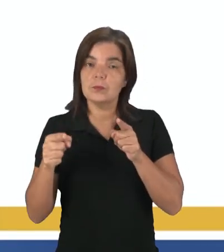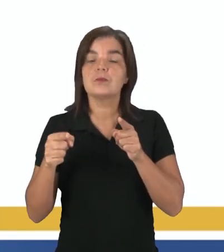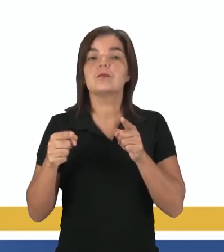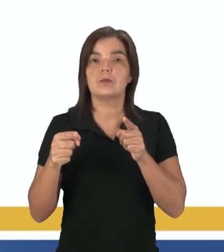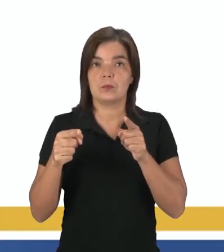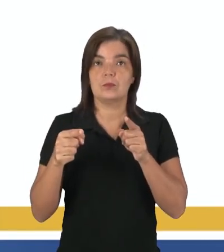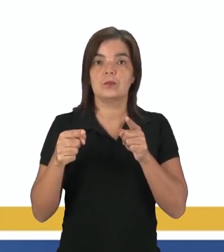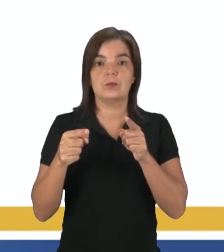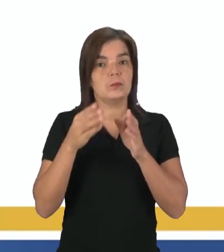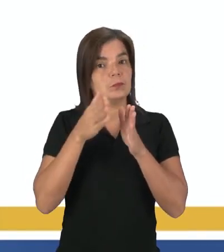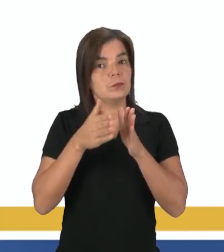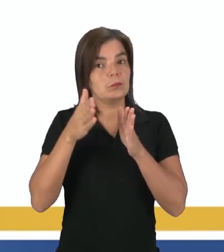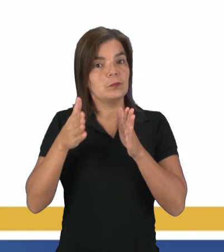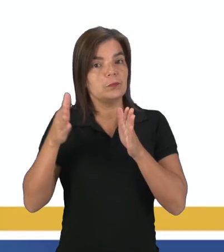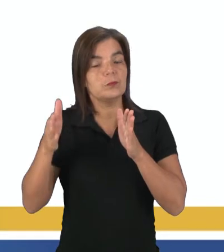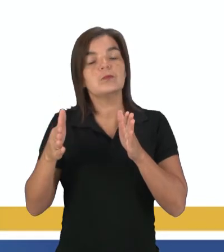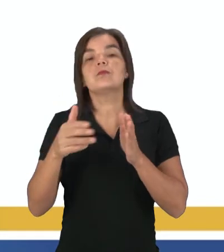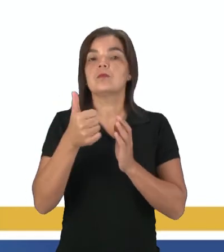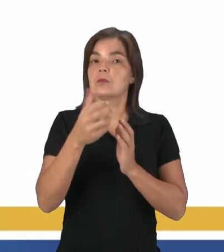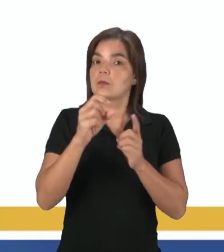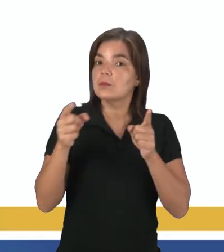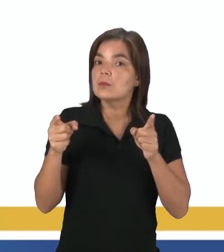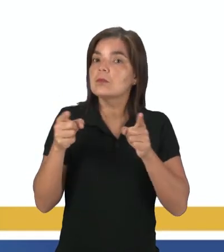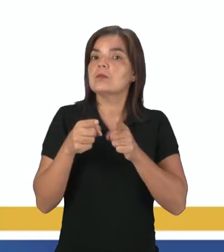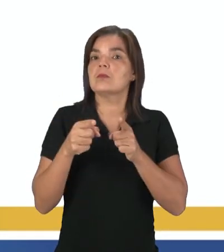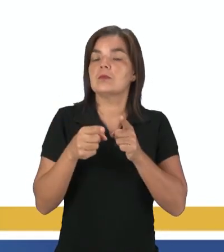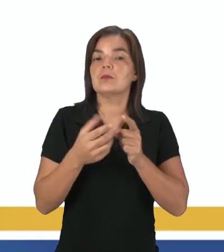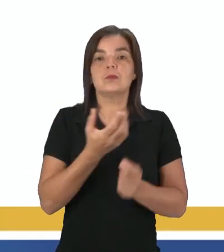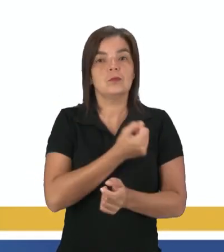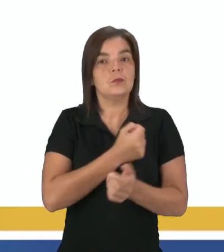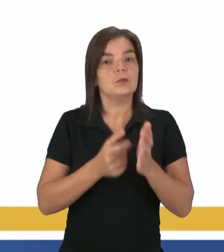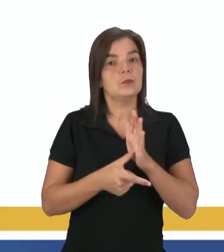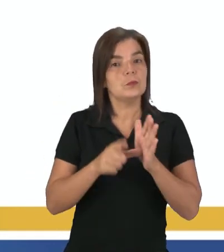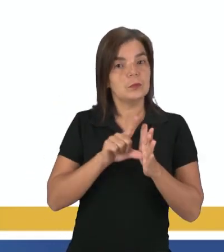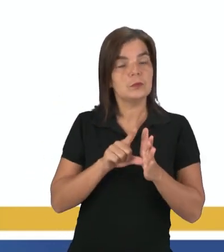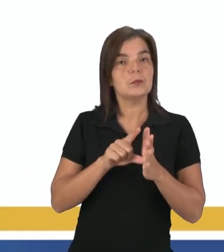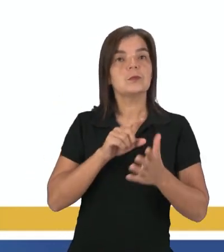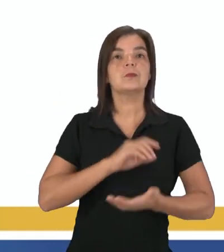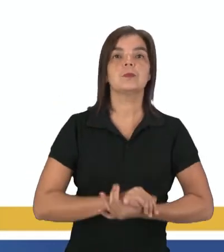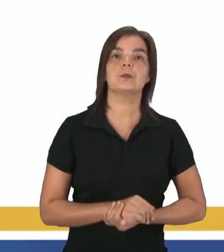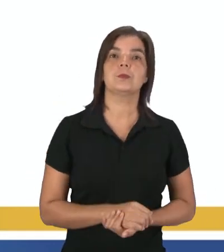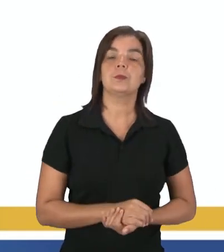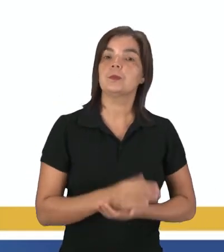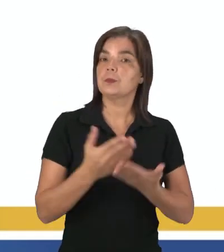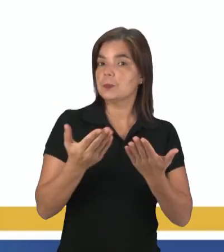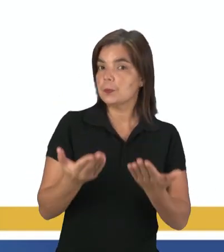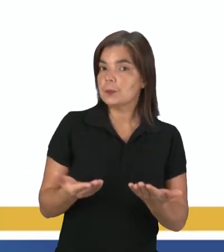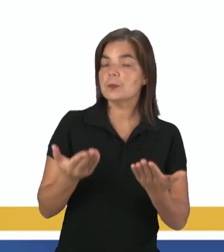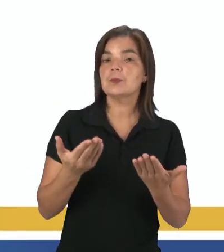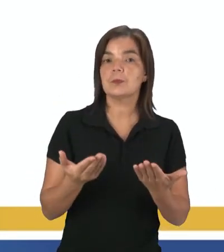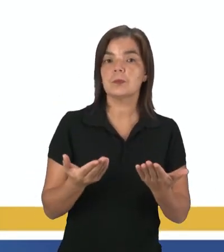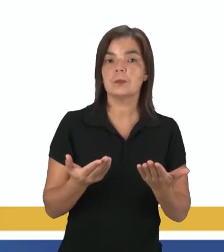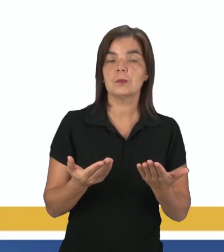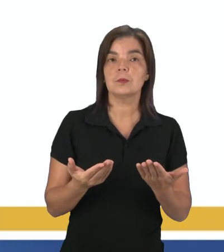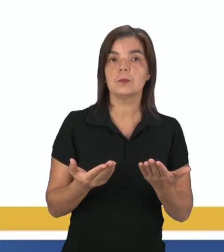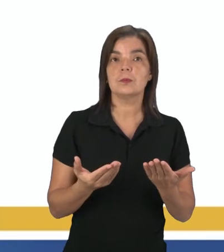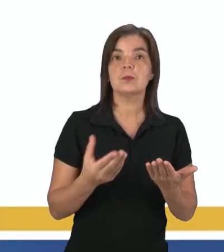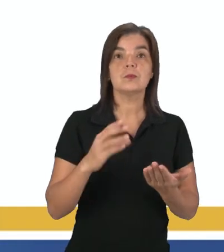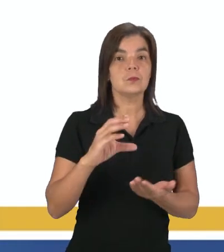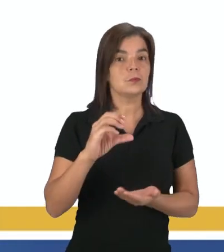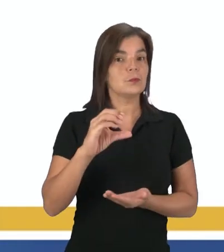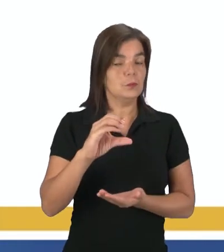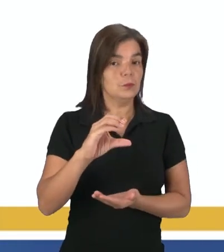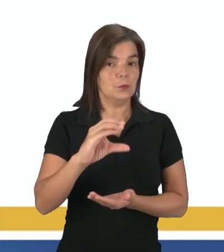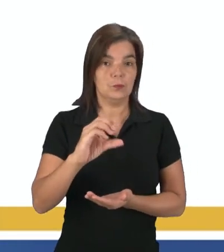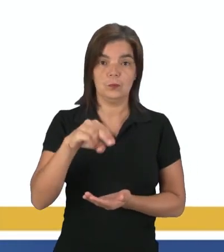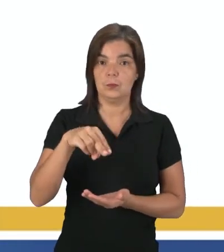Está representando parte 10 vezes menores que o número anterior. Por essa razão, os centésimos é